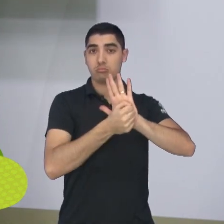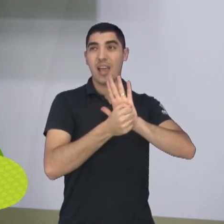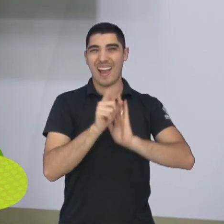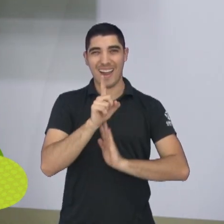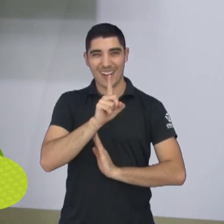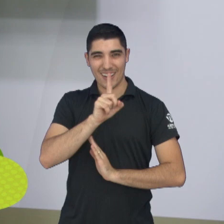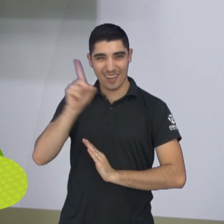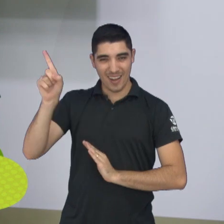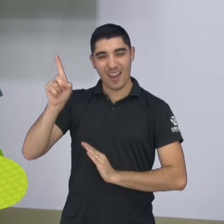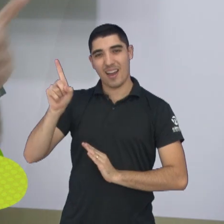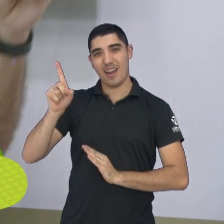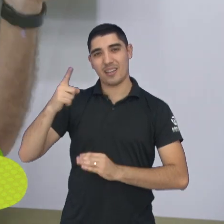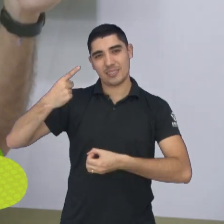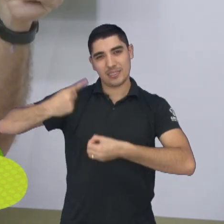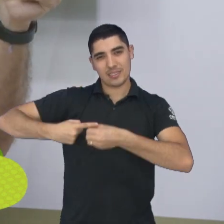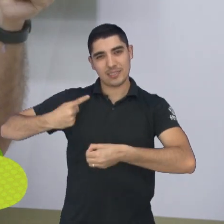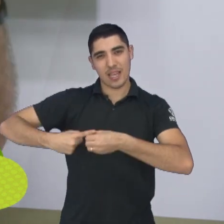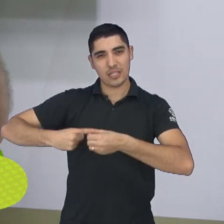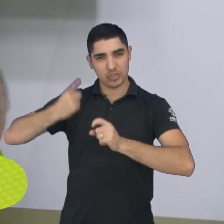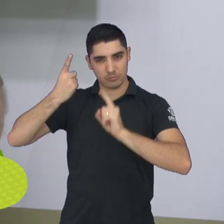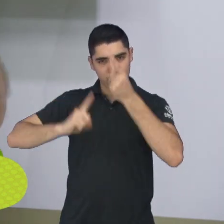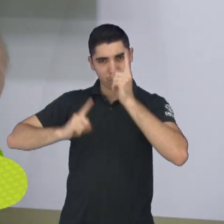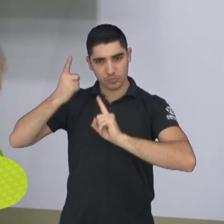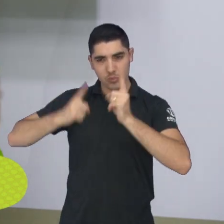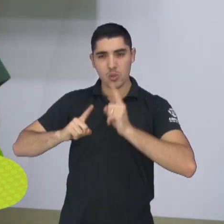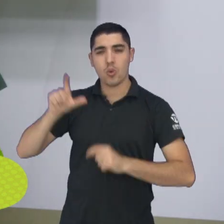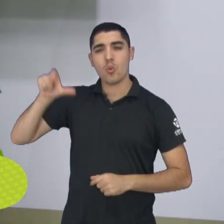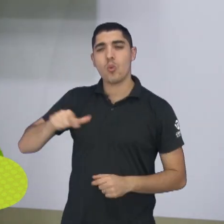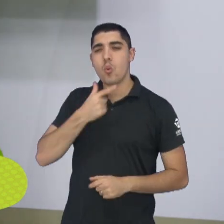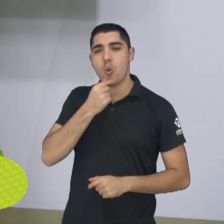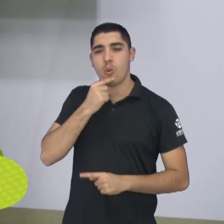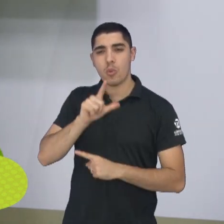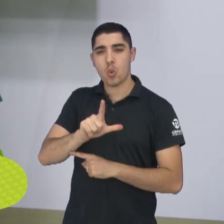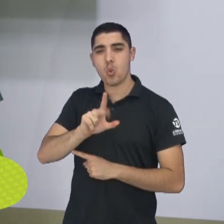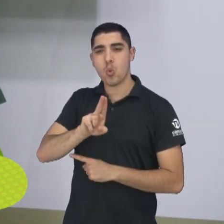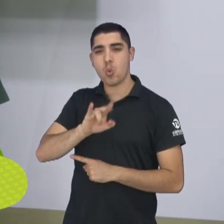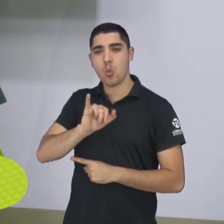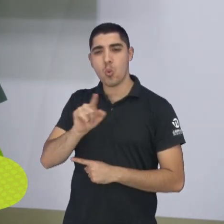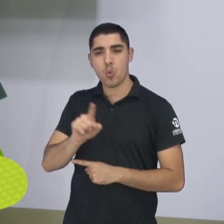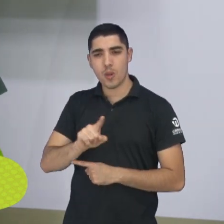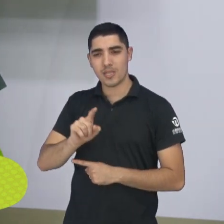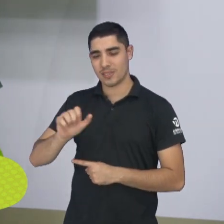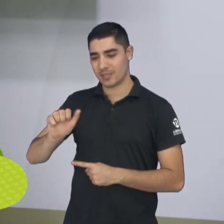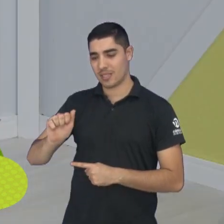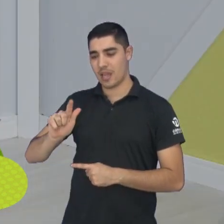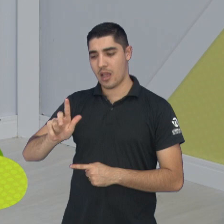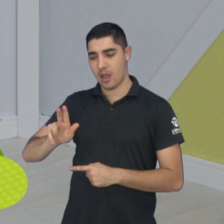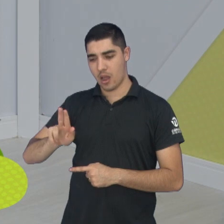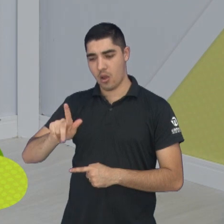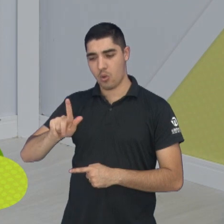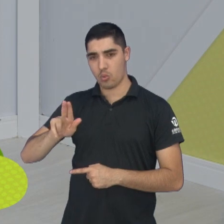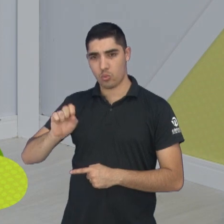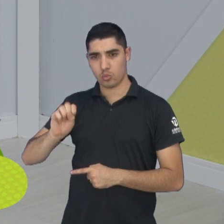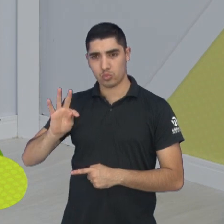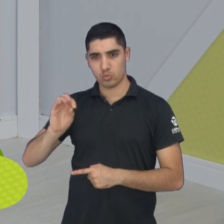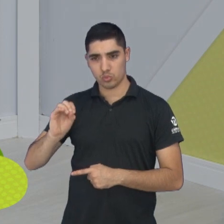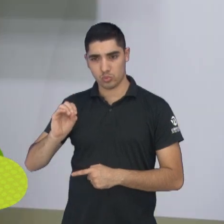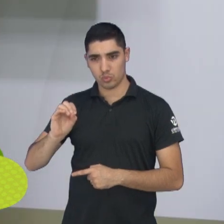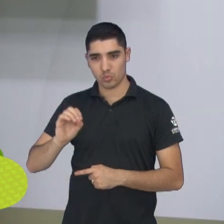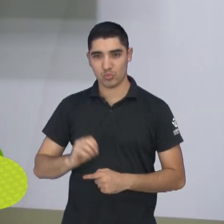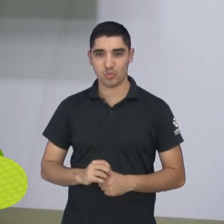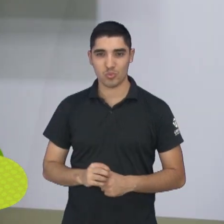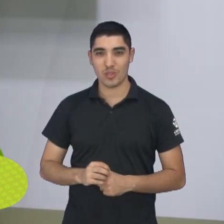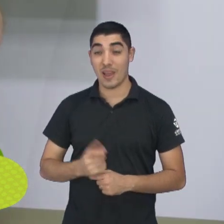o Luiz Augusto foi expulso Liberato, no banco. não, né? Hã? Luiz Augusto Liberato não, né?